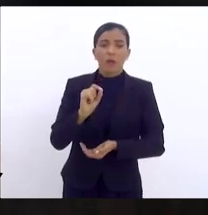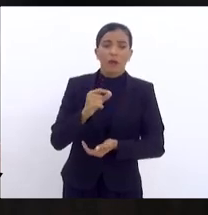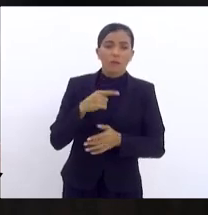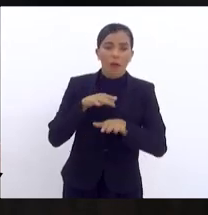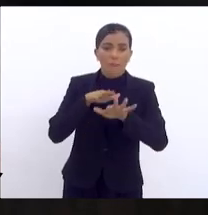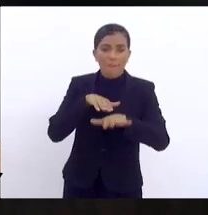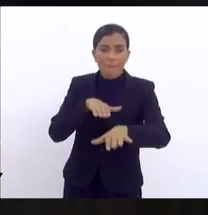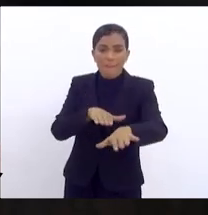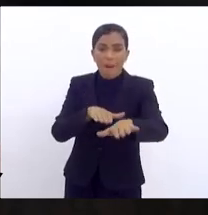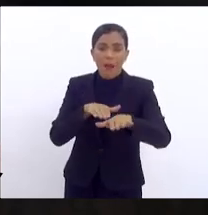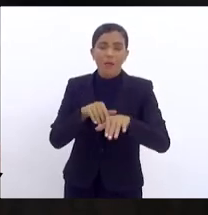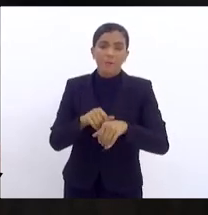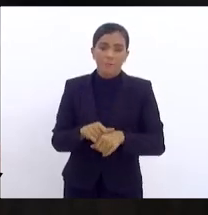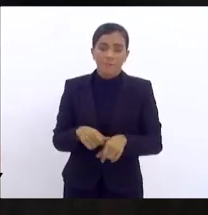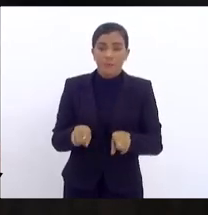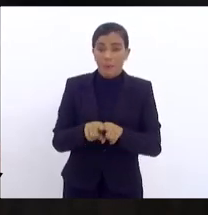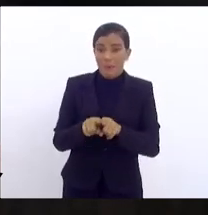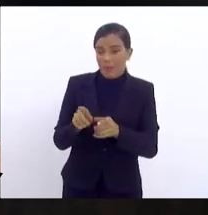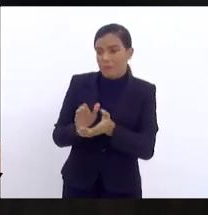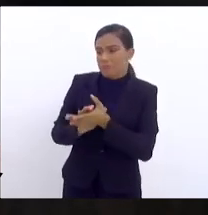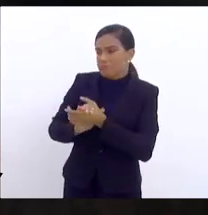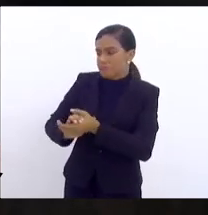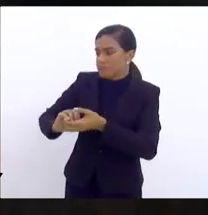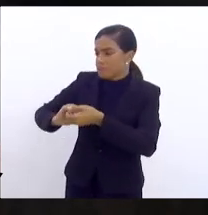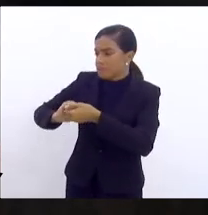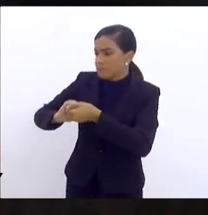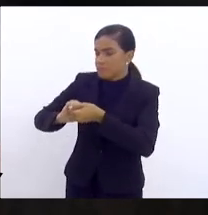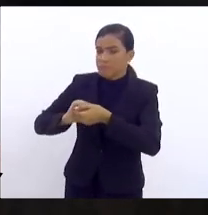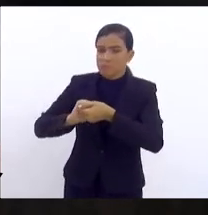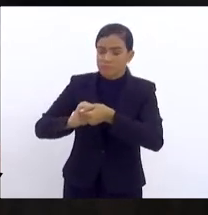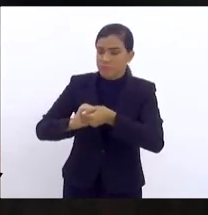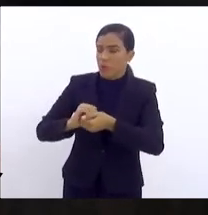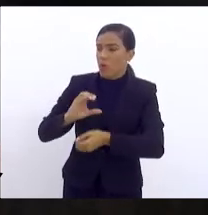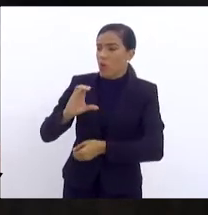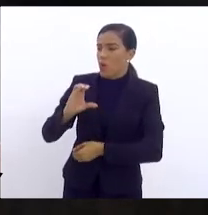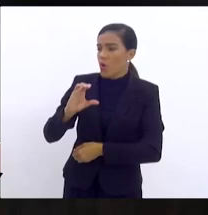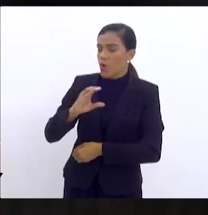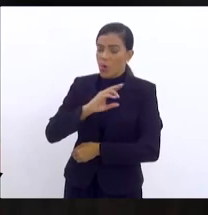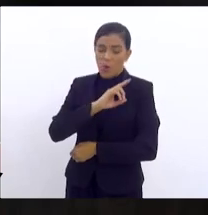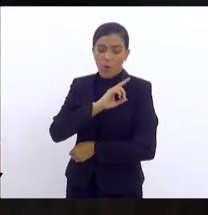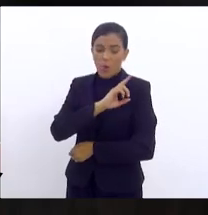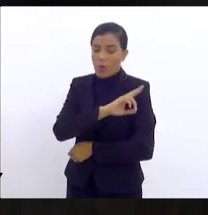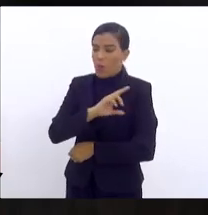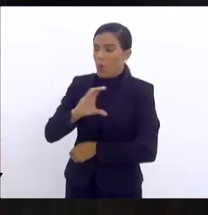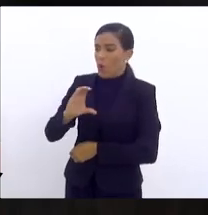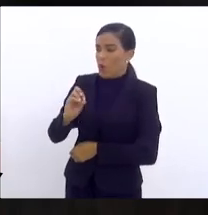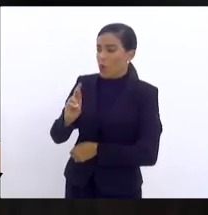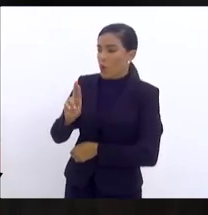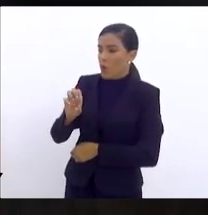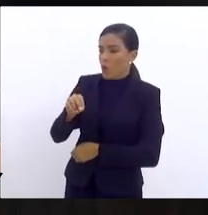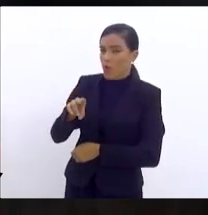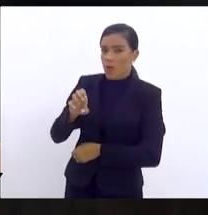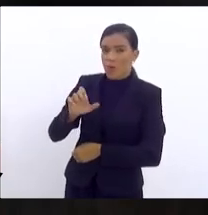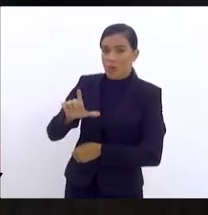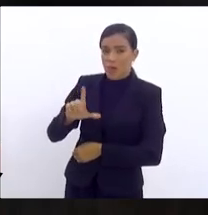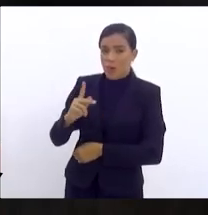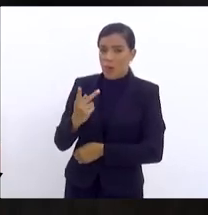reuniões saudade aqui também logicamente ao coronel Heitor está até pelo senhor